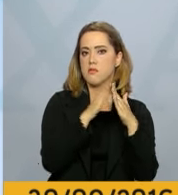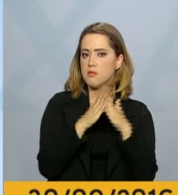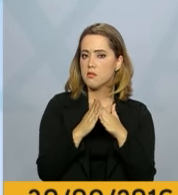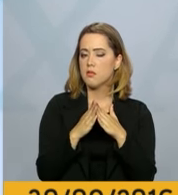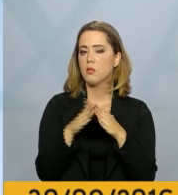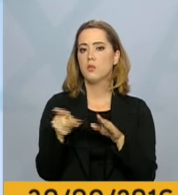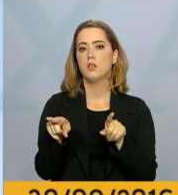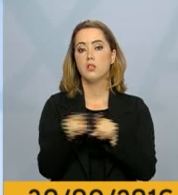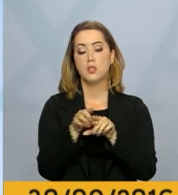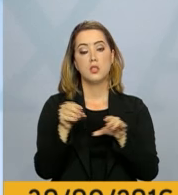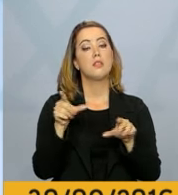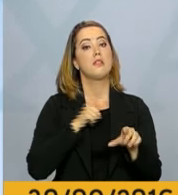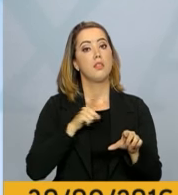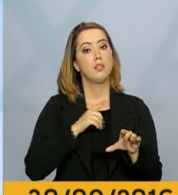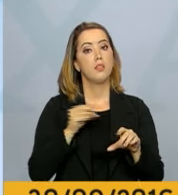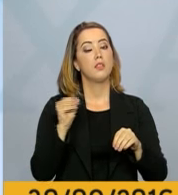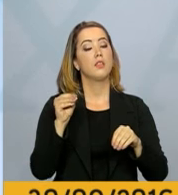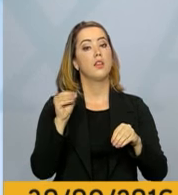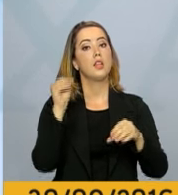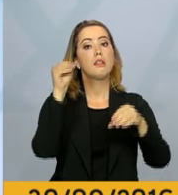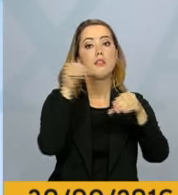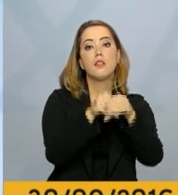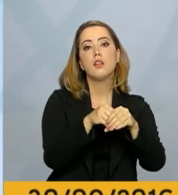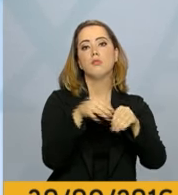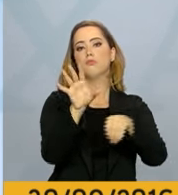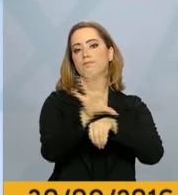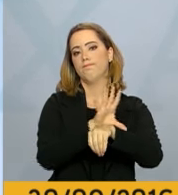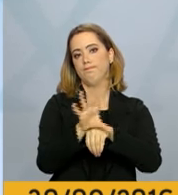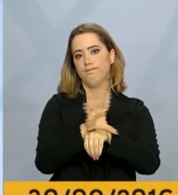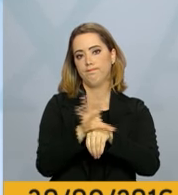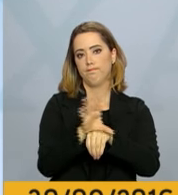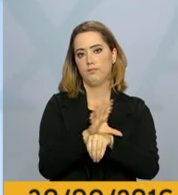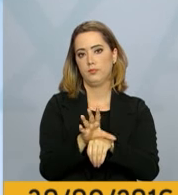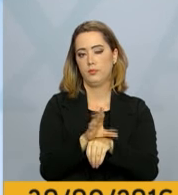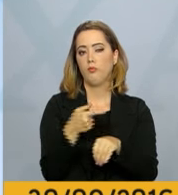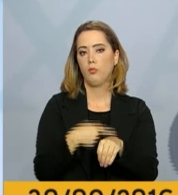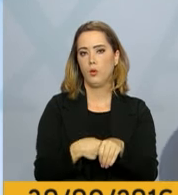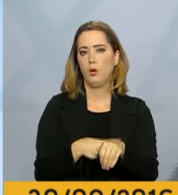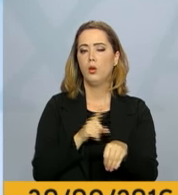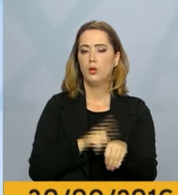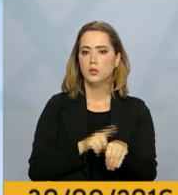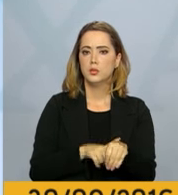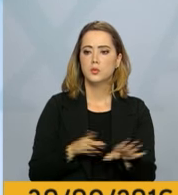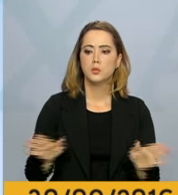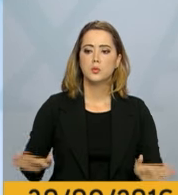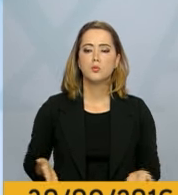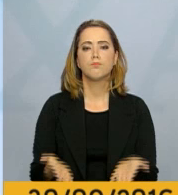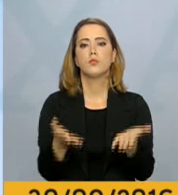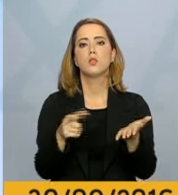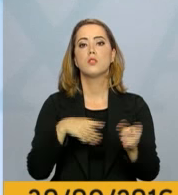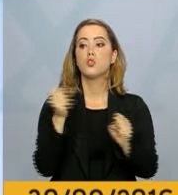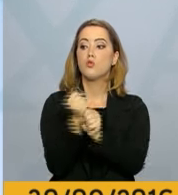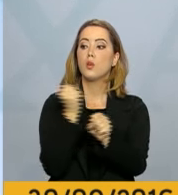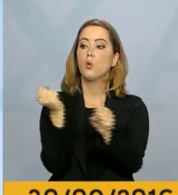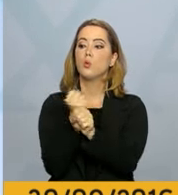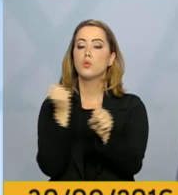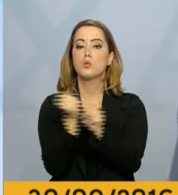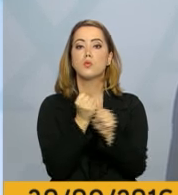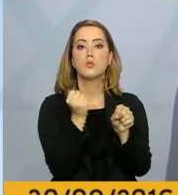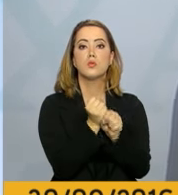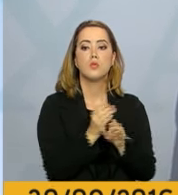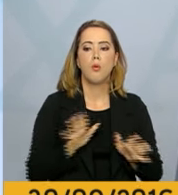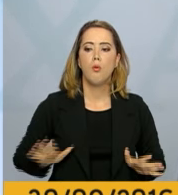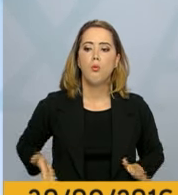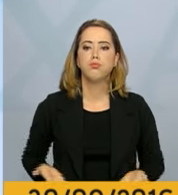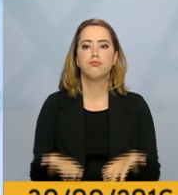no texto constitucional, não é? E, ao mesmo tempo, nós incentivaremos a construção civil para a criação de